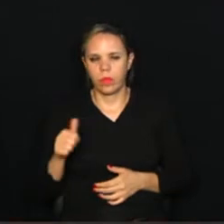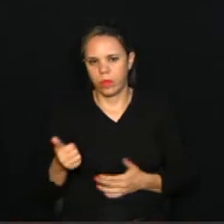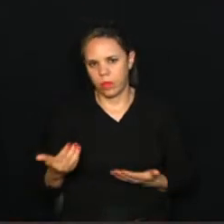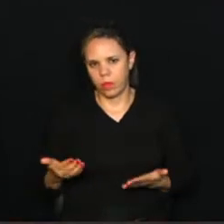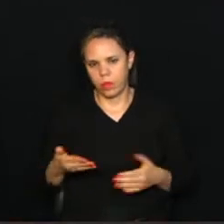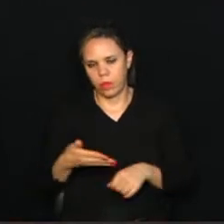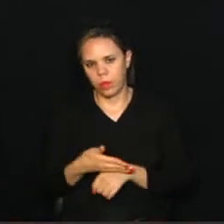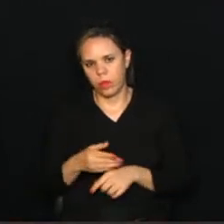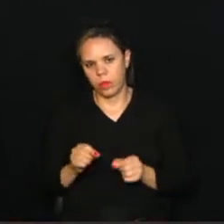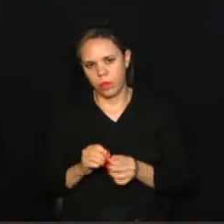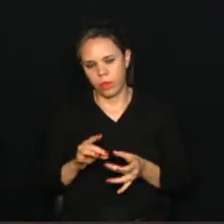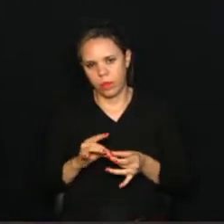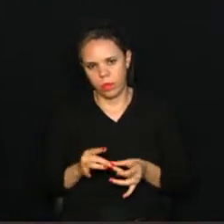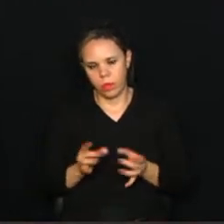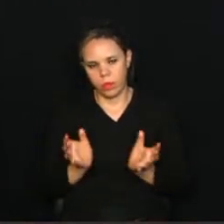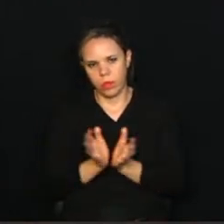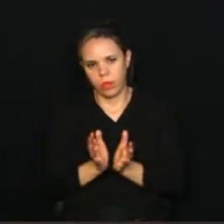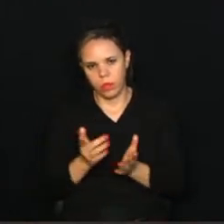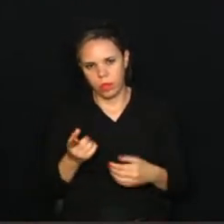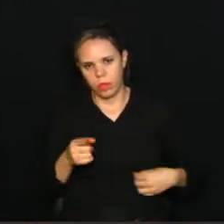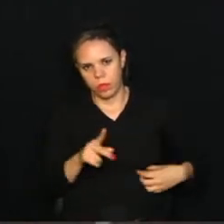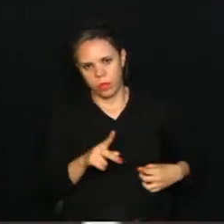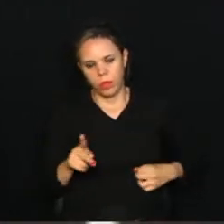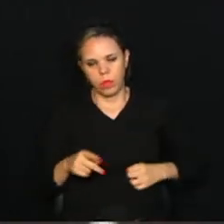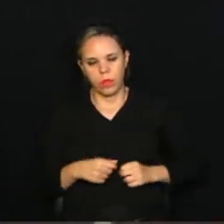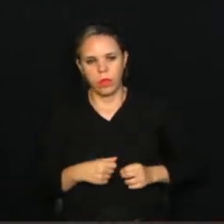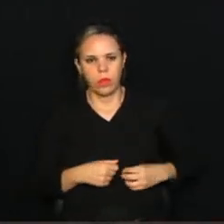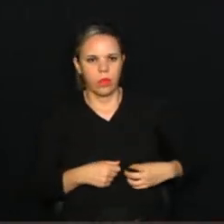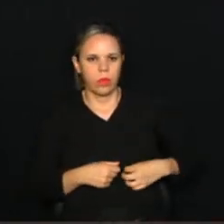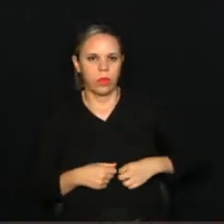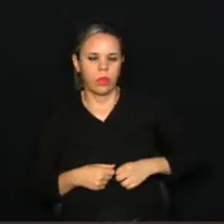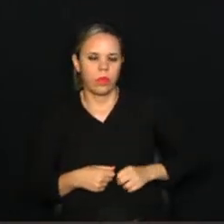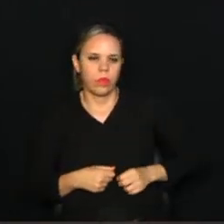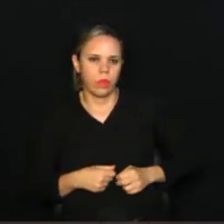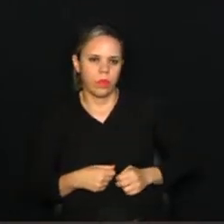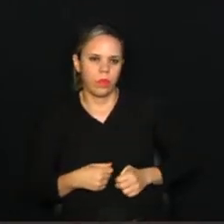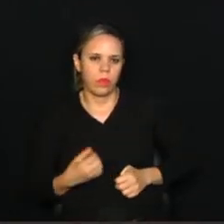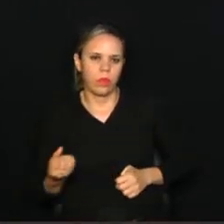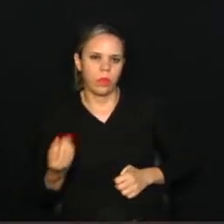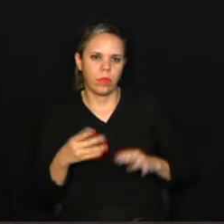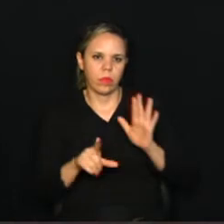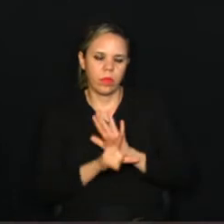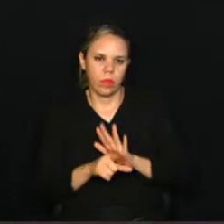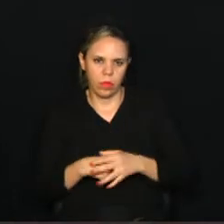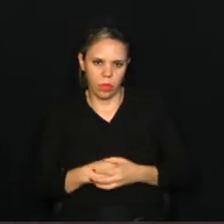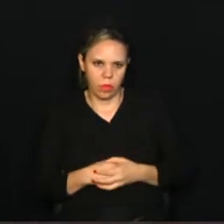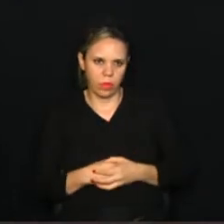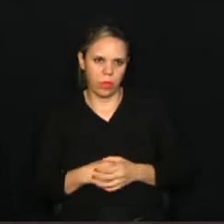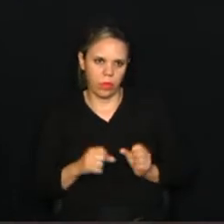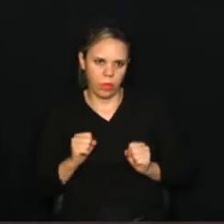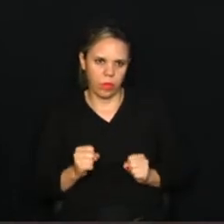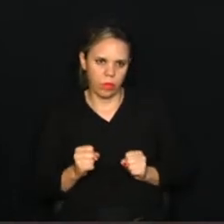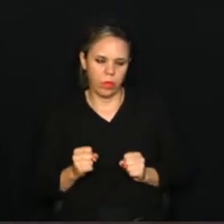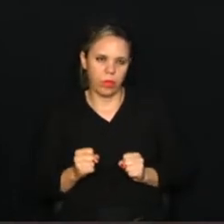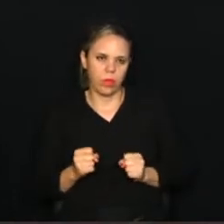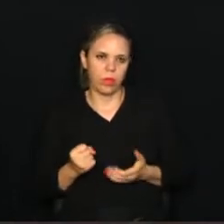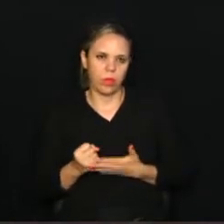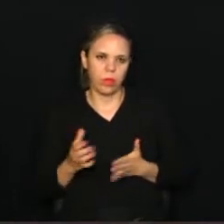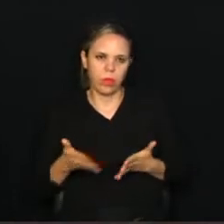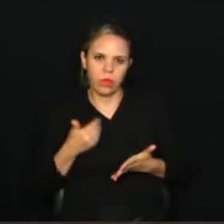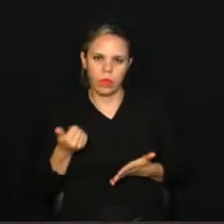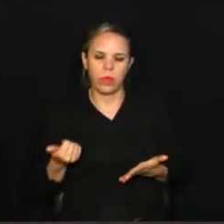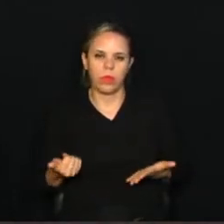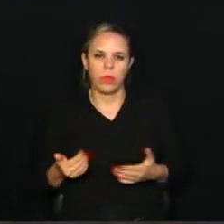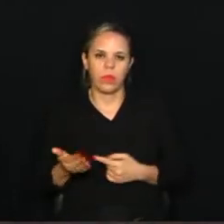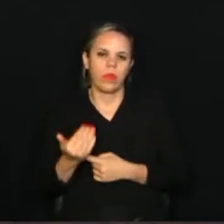Não só dentro da comissão que você preside, mas com novas leis, podendo dar um dinamismo melhor hoje na